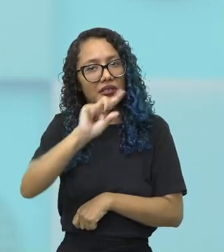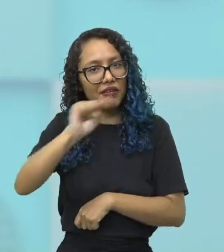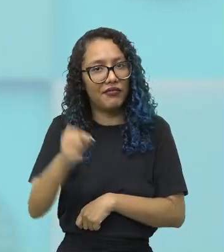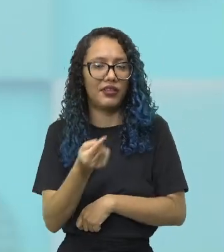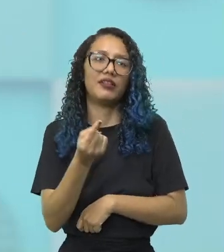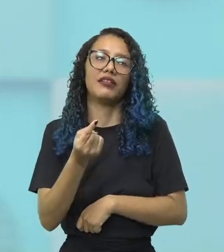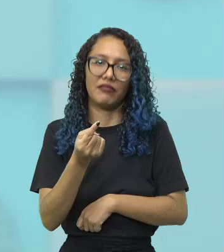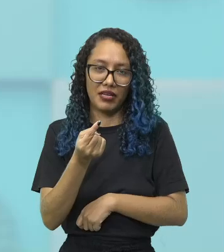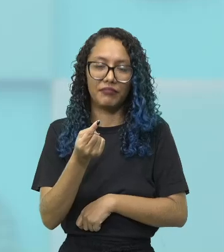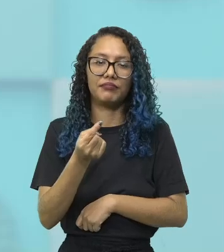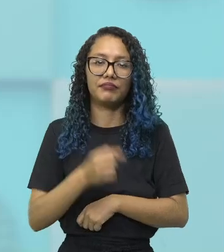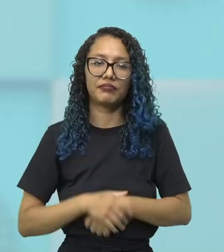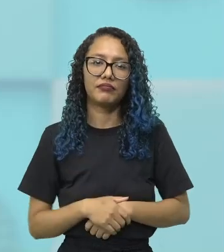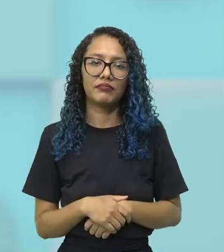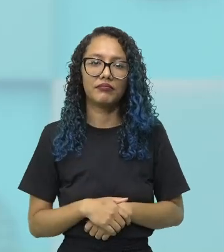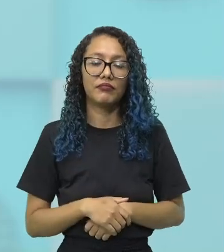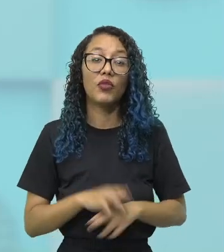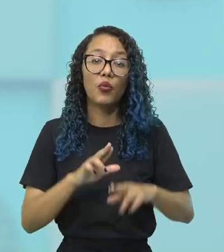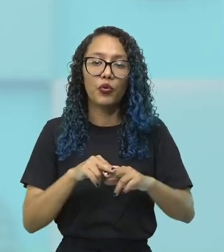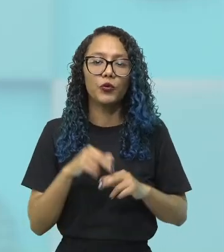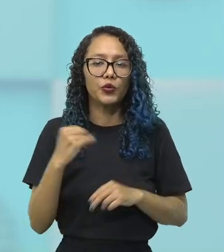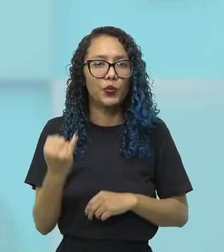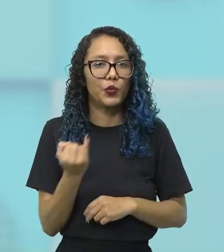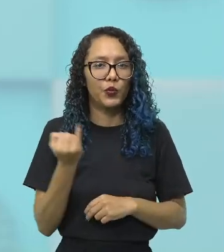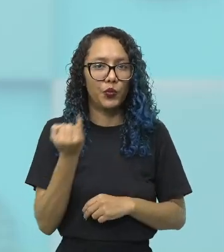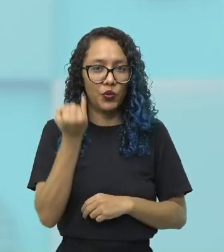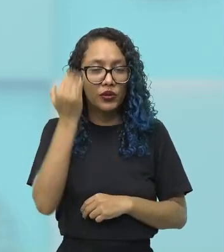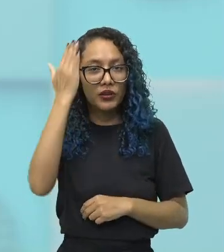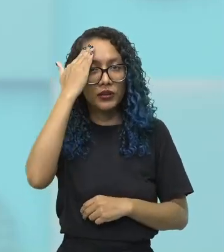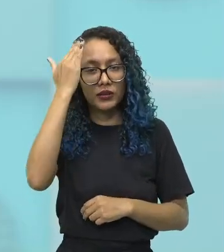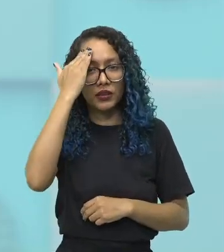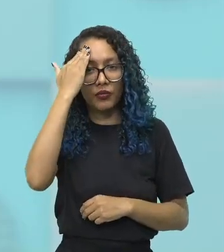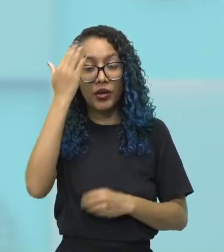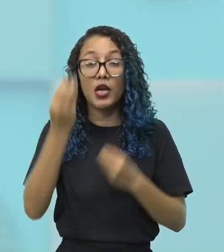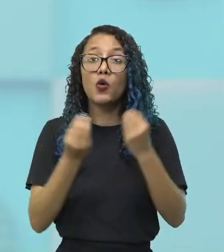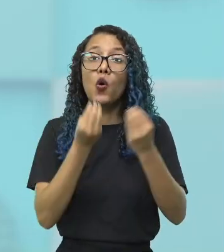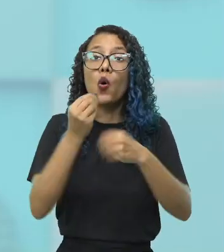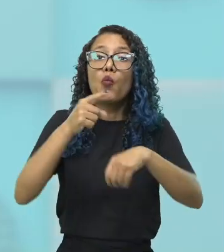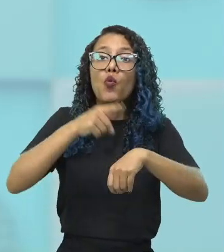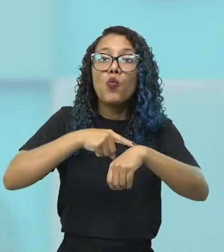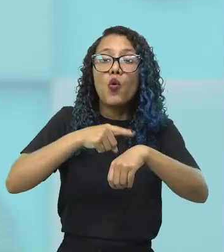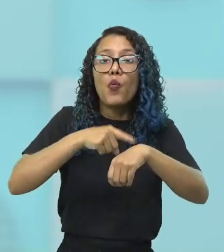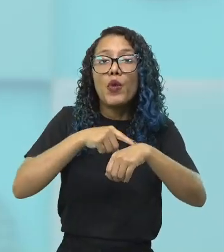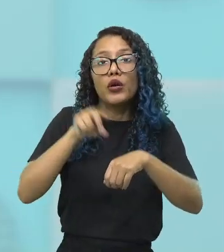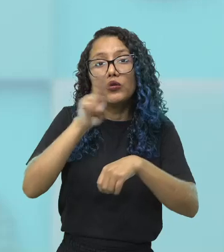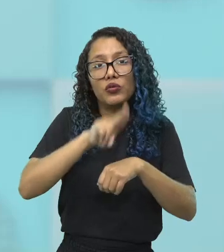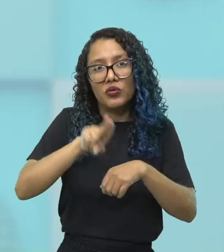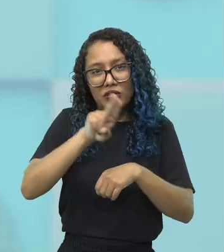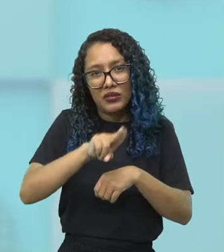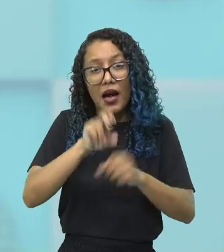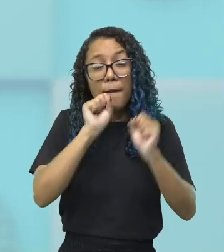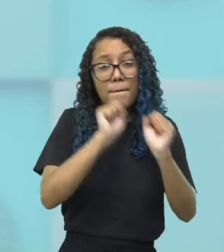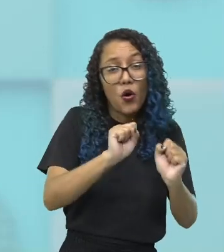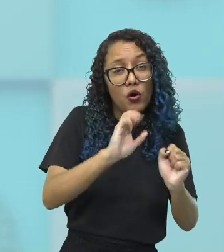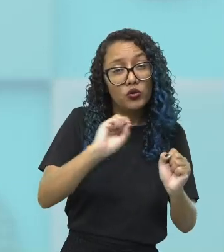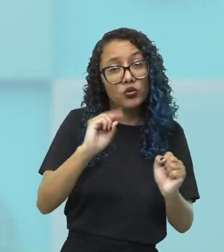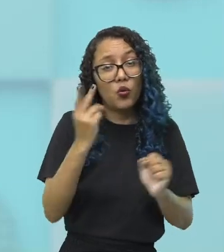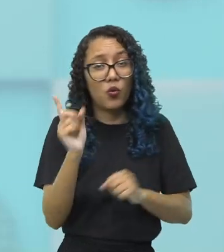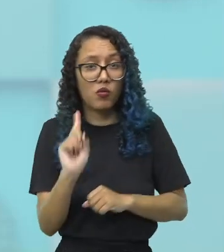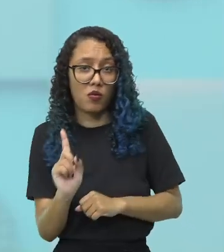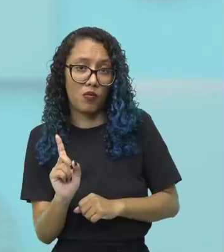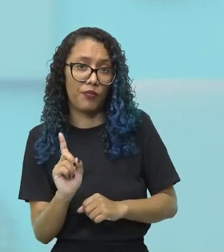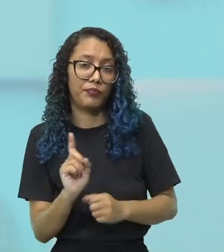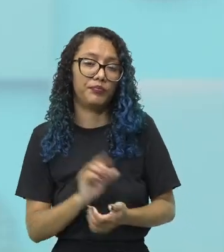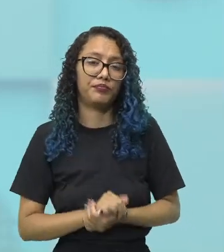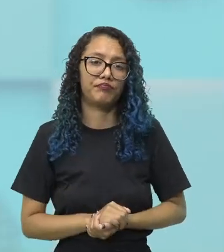a vírgula. E é importante a gente saber quando usar e quando não usar. Certo?